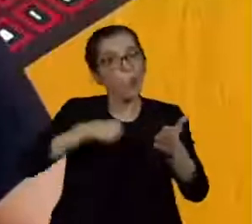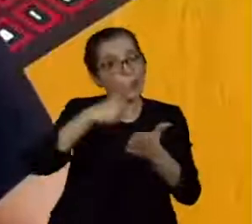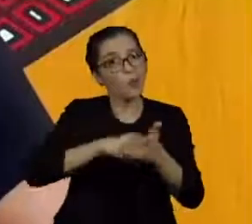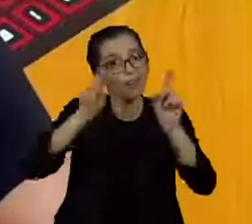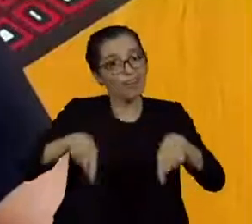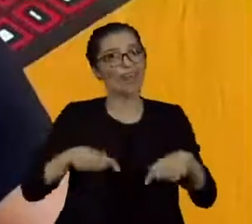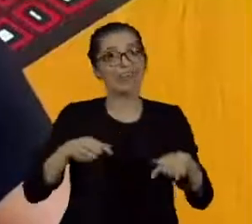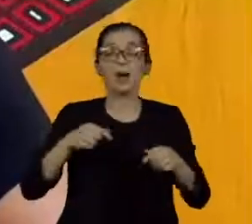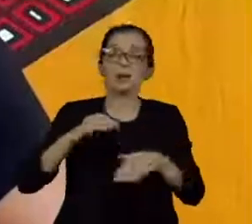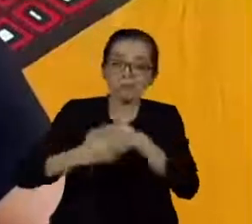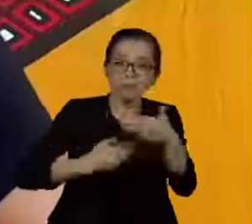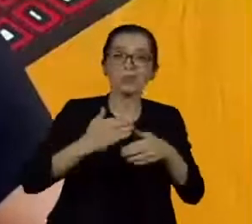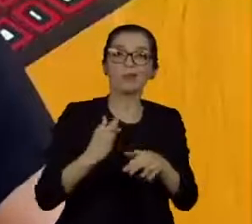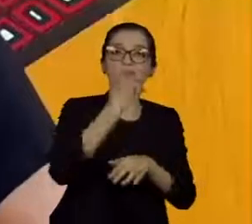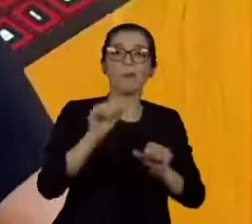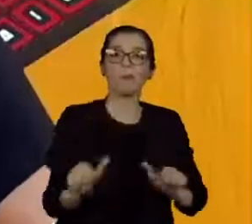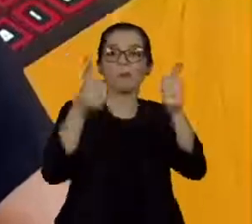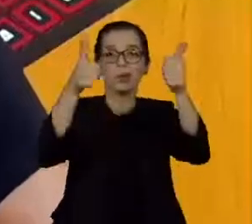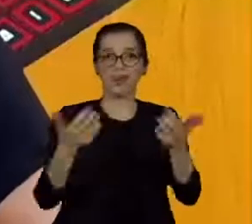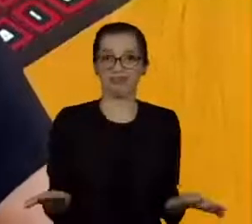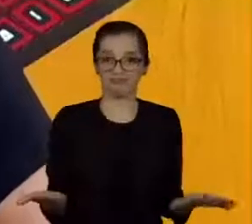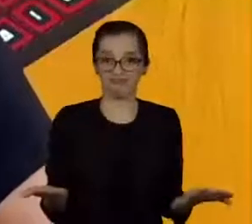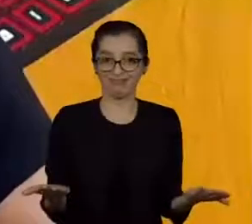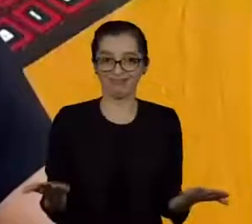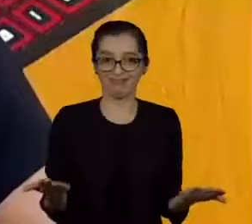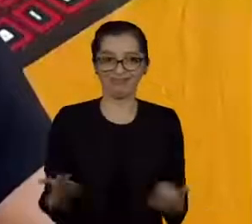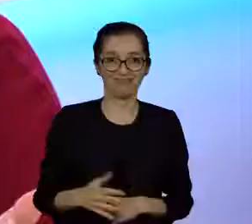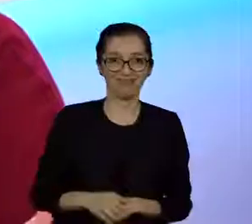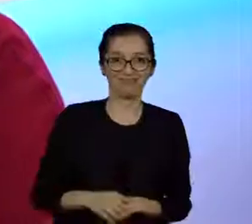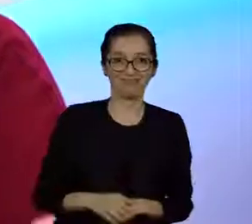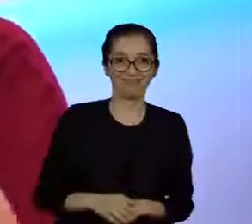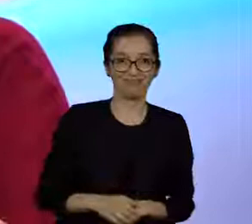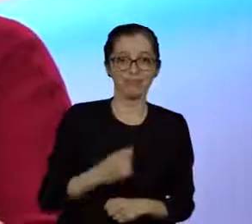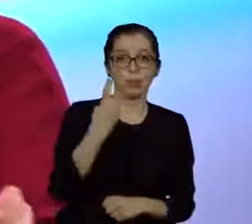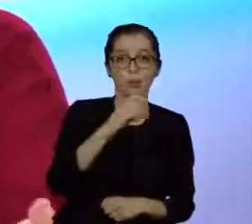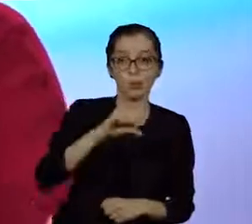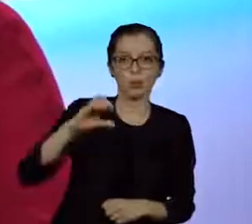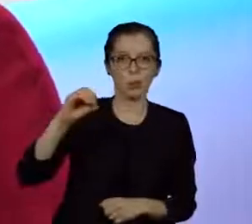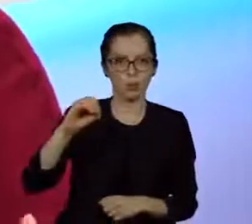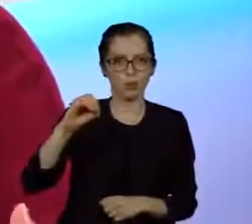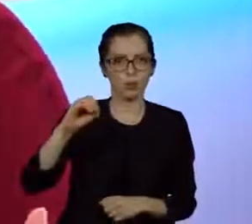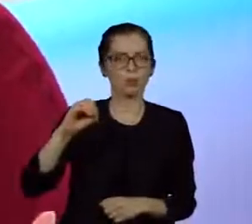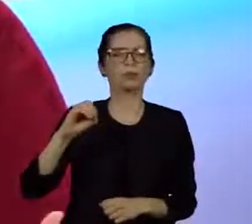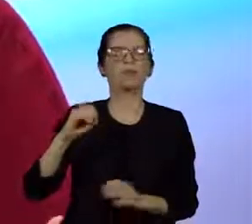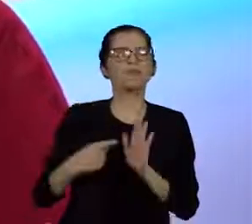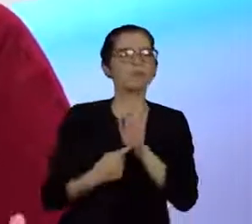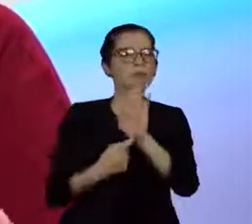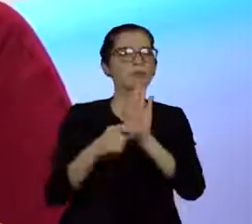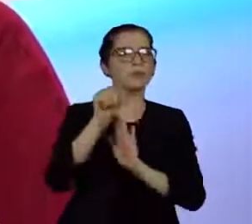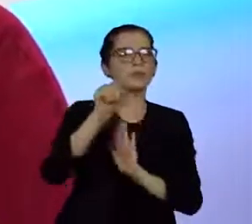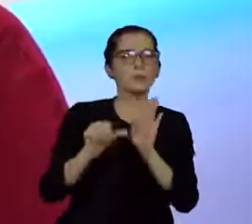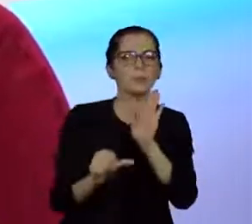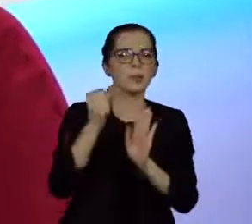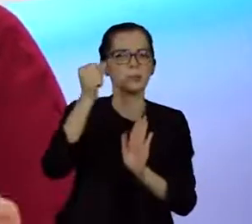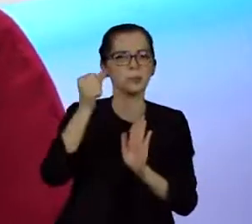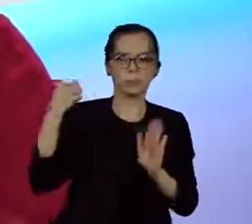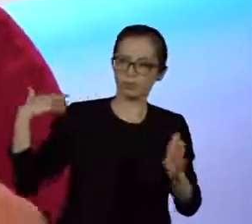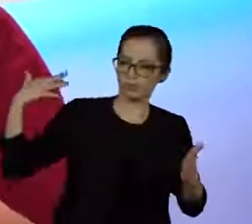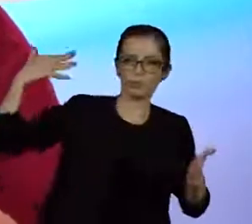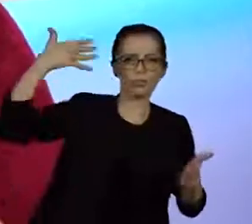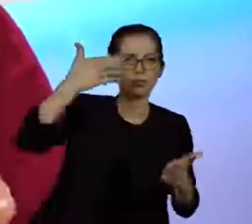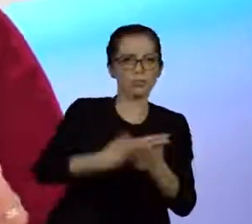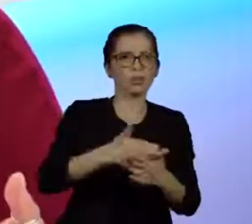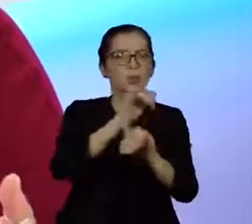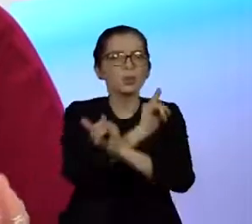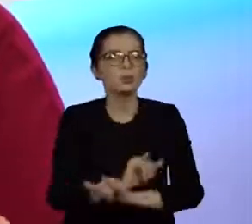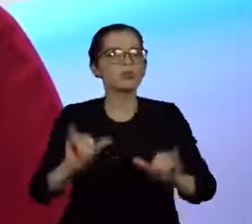Desde os anos 90, eu acho que eu não via tantas campanhas de combate à fome como a gente tem visto atualmente. Eu sei que